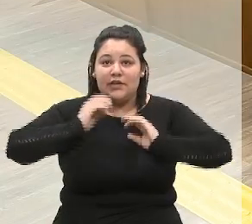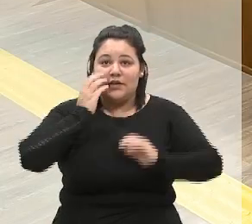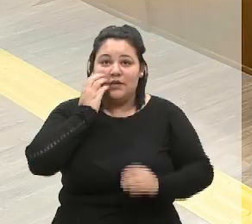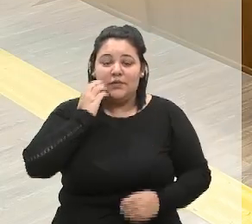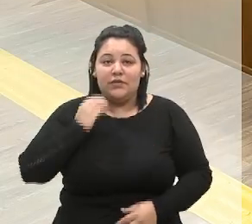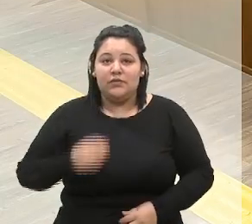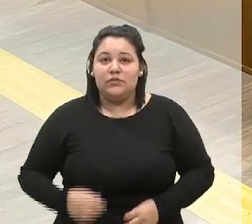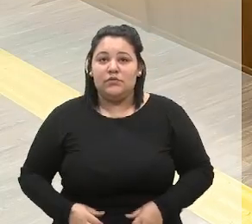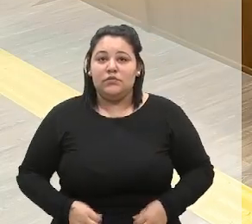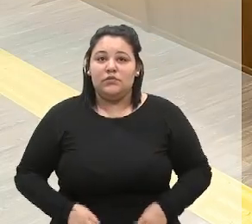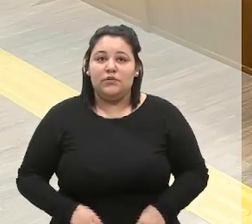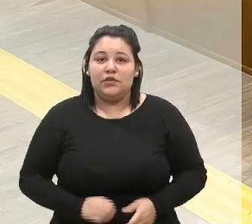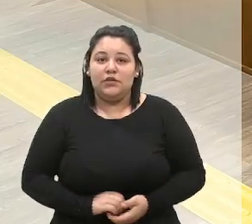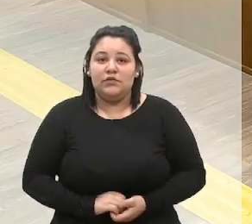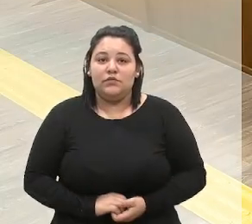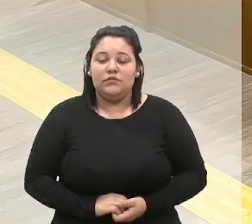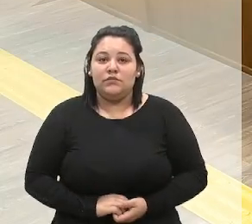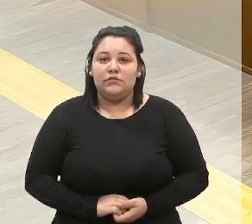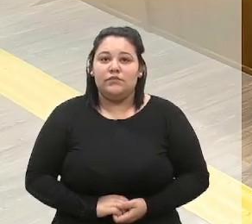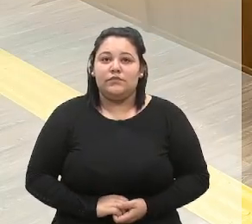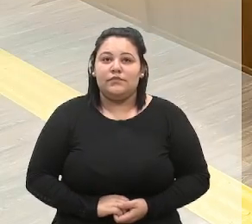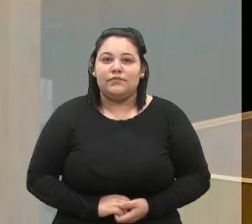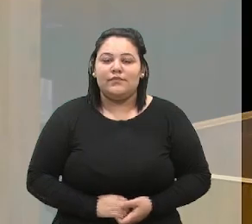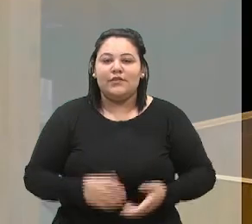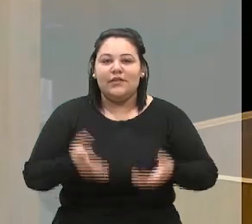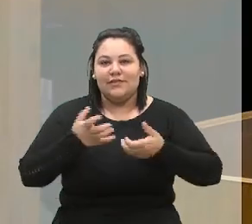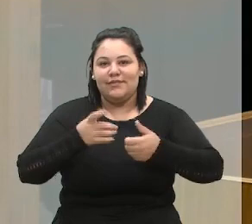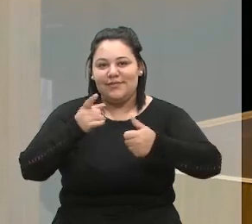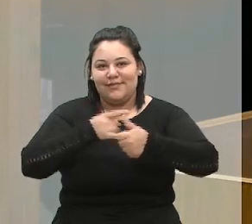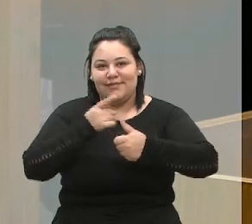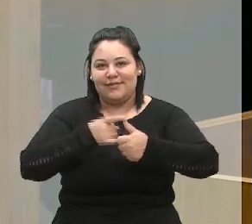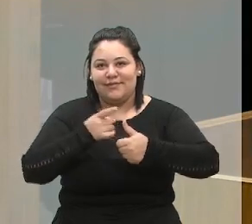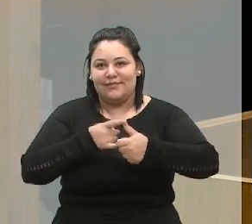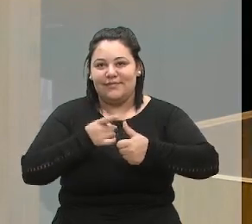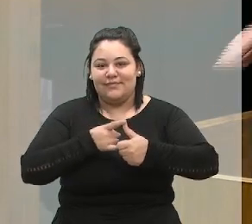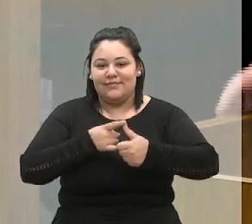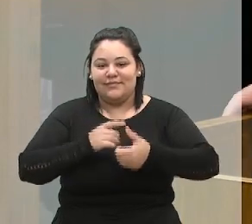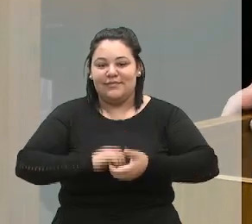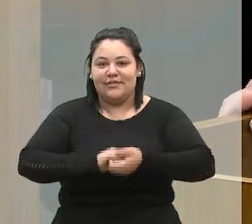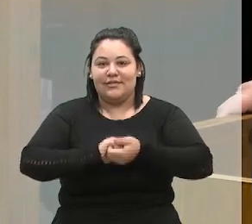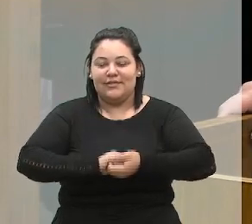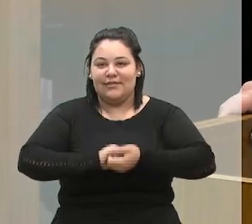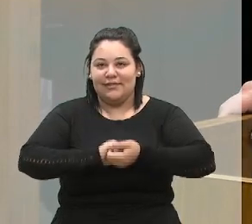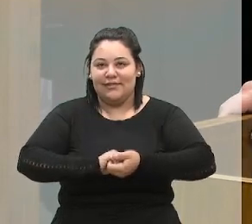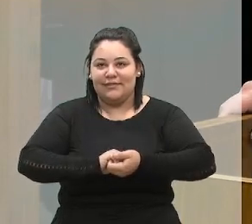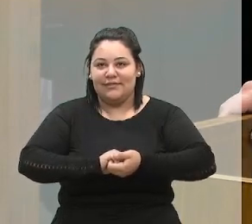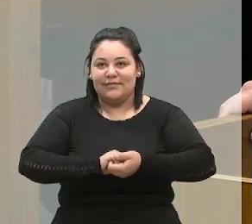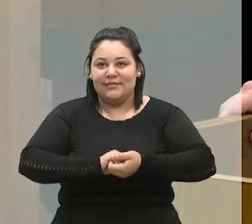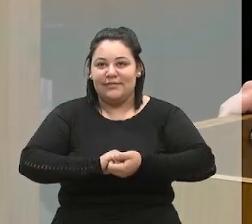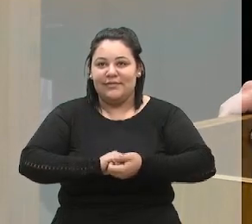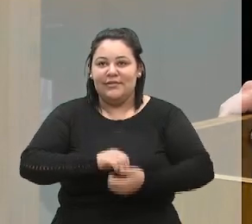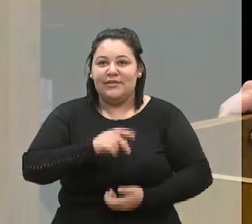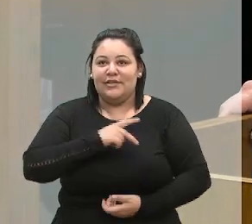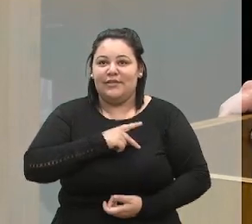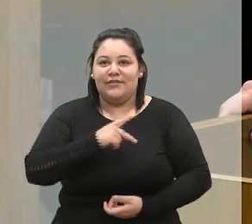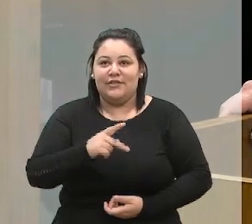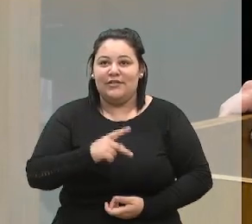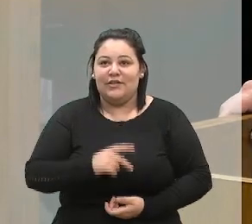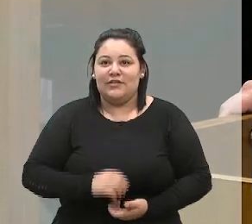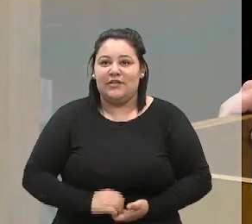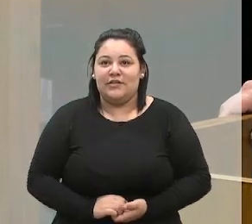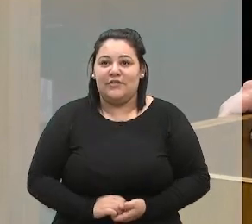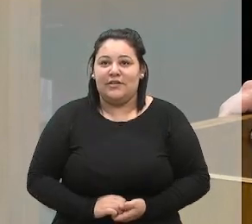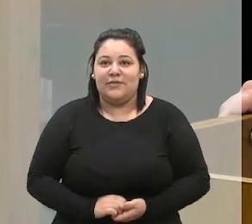Quero, em primeiro lugar, saudar aqui a nossa presidente do Parlamento Municipal, a Marisol